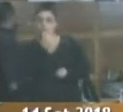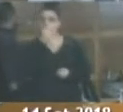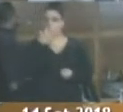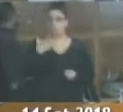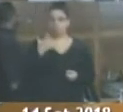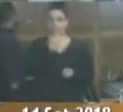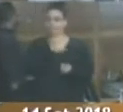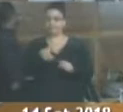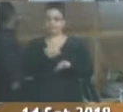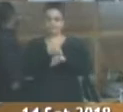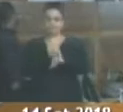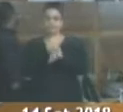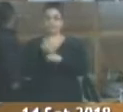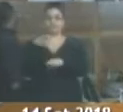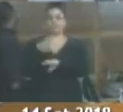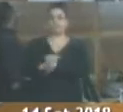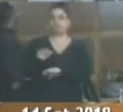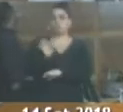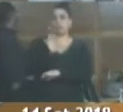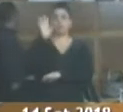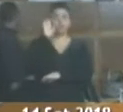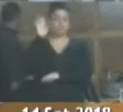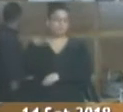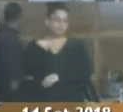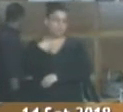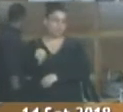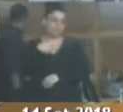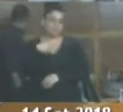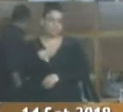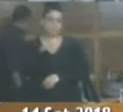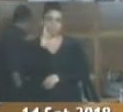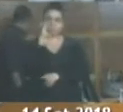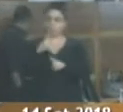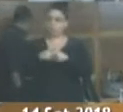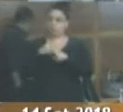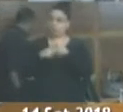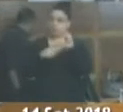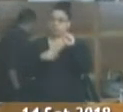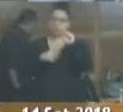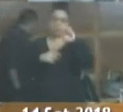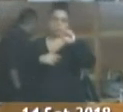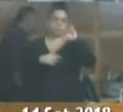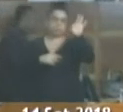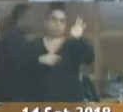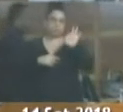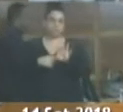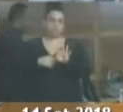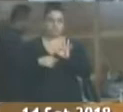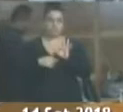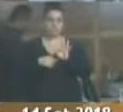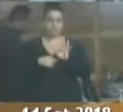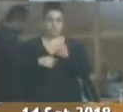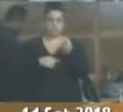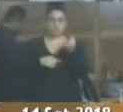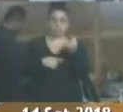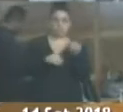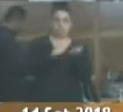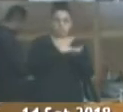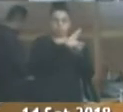turista. Paraty, principalmente, morre, porque 80% do seu orçamento é turismo.